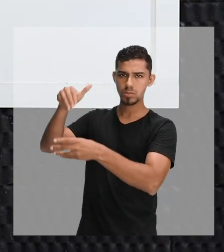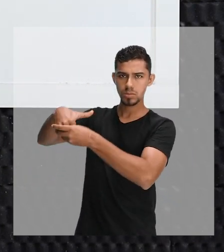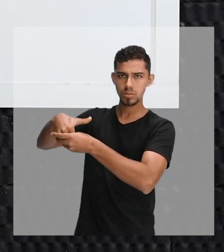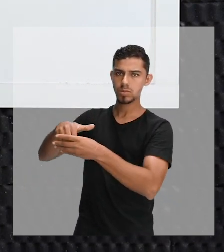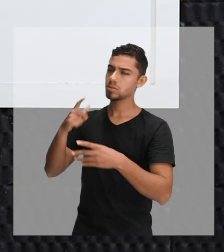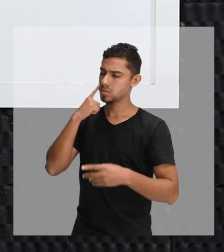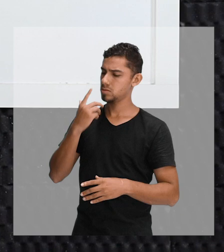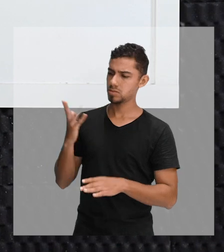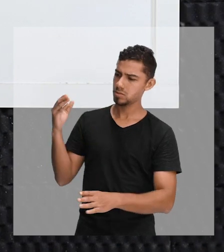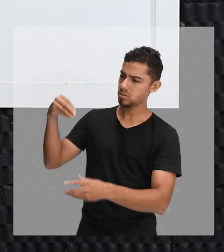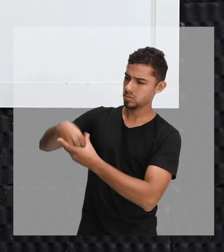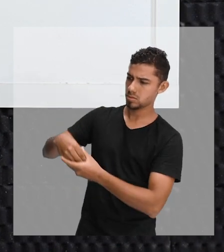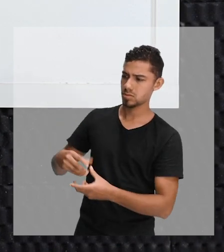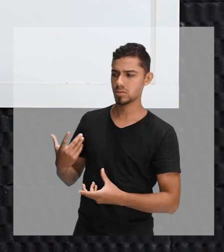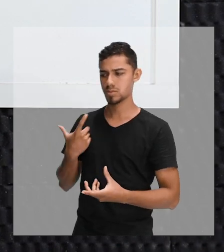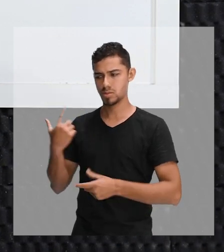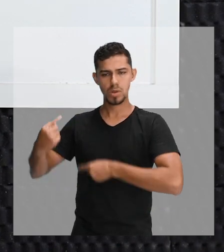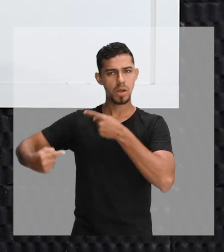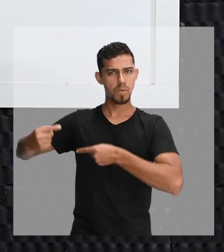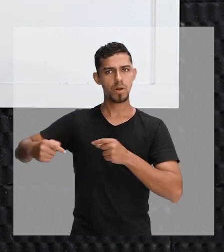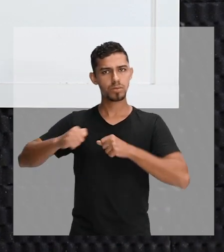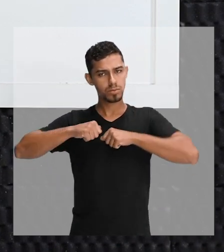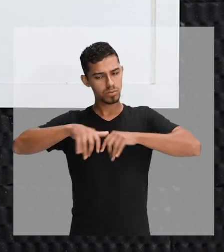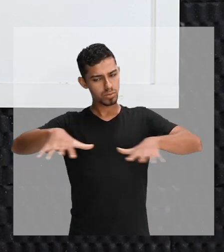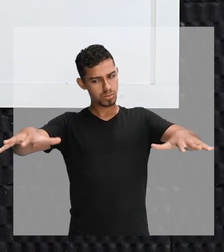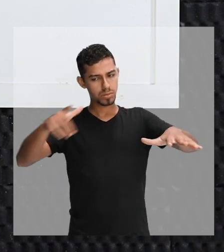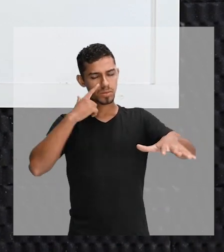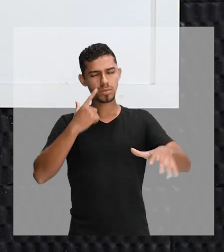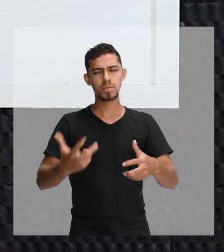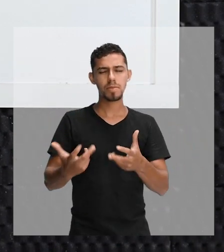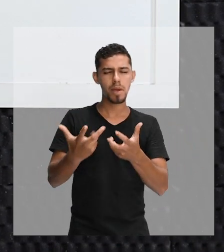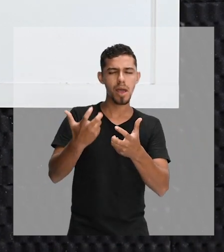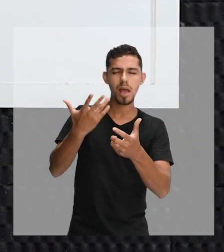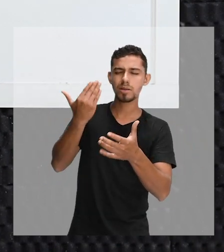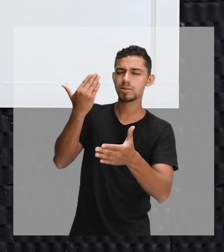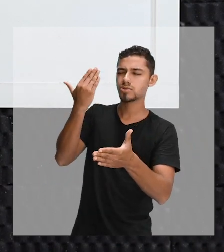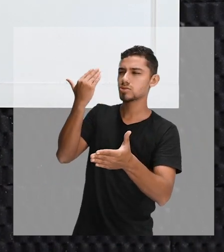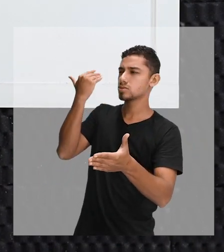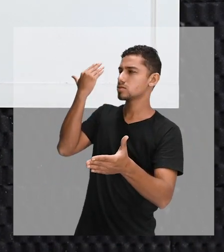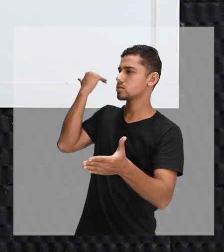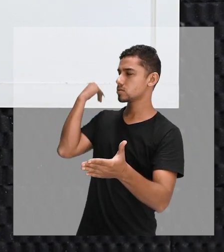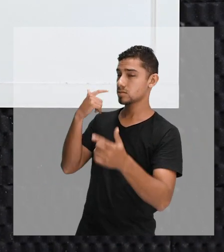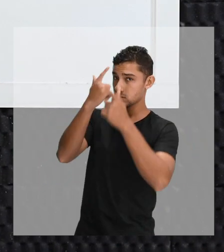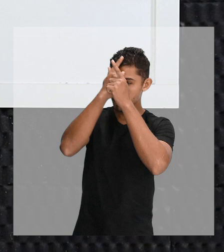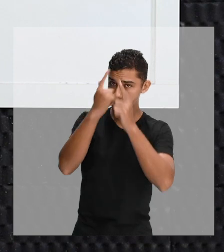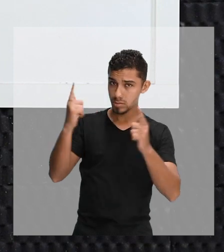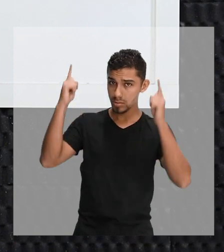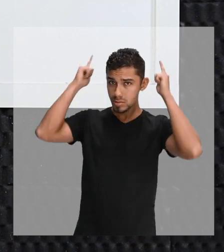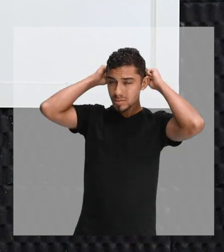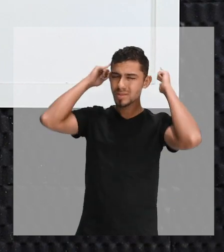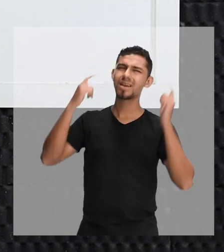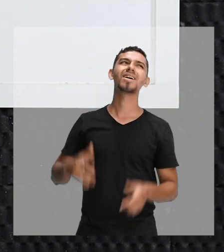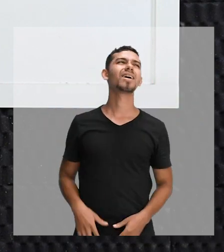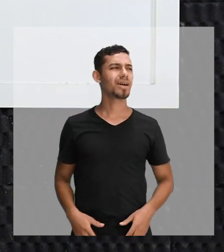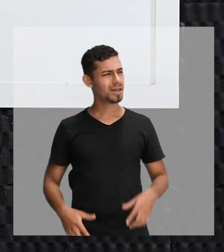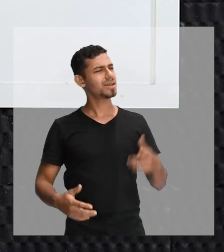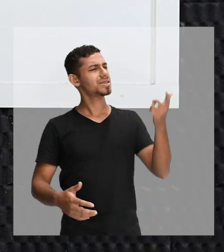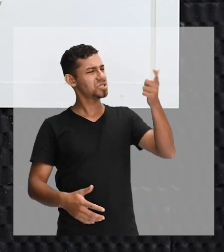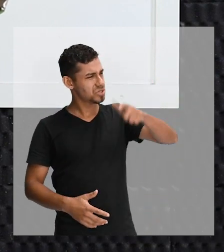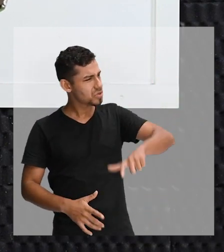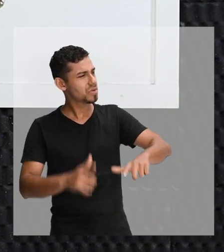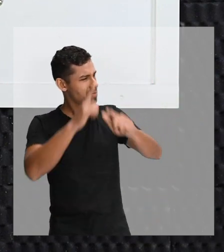político. O jogo político ele é muito amplo. Se você perceber lá na história desde os gregos, professor, mais uma vez os